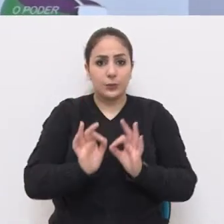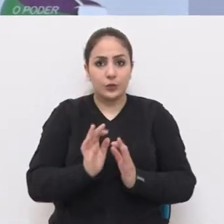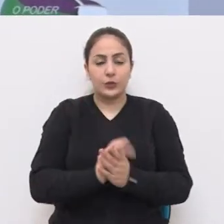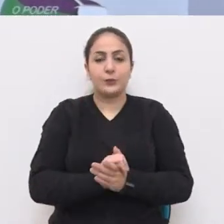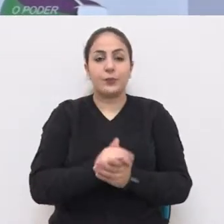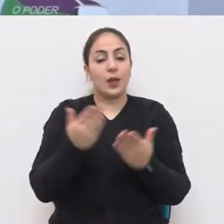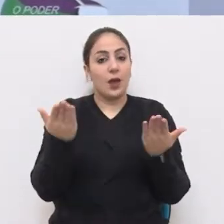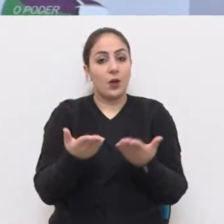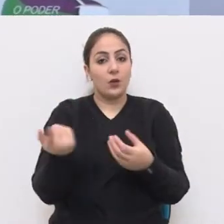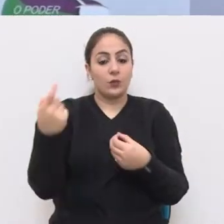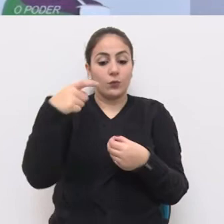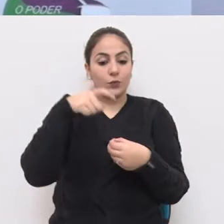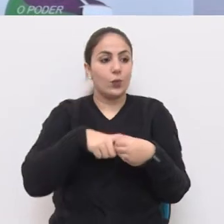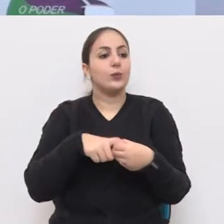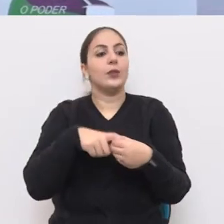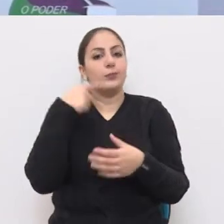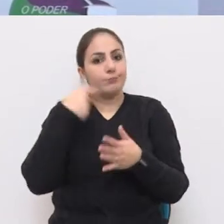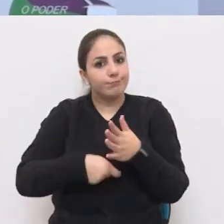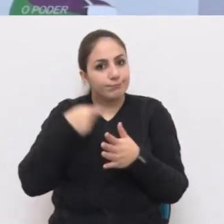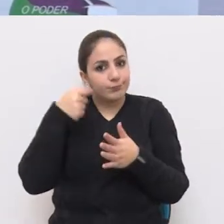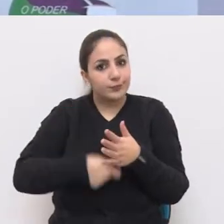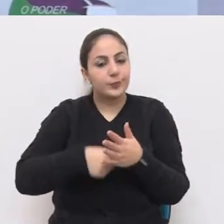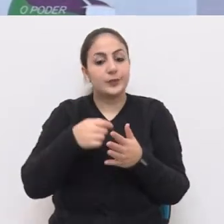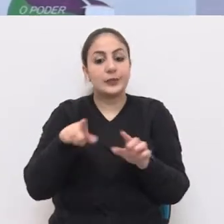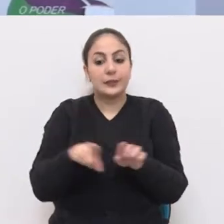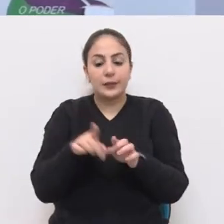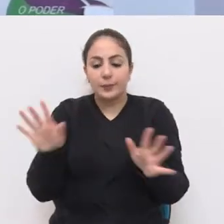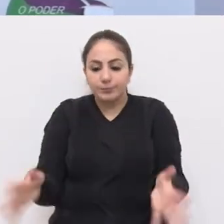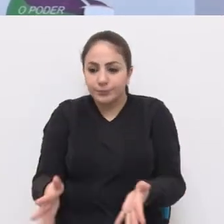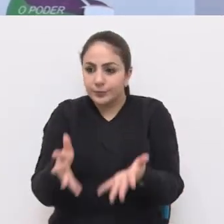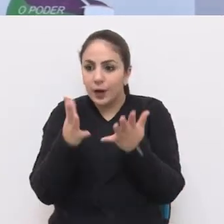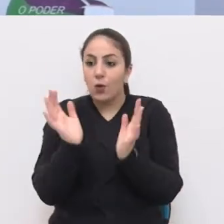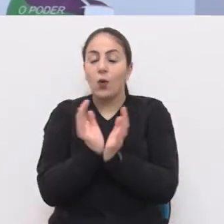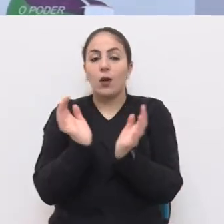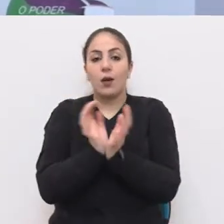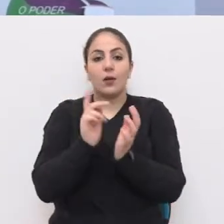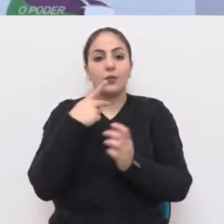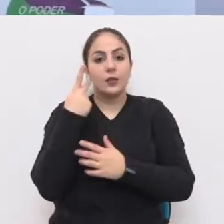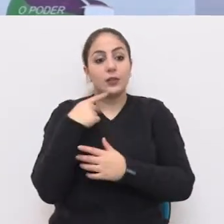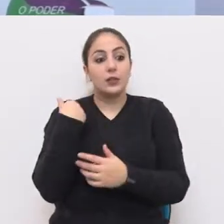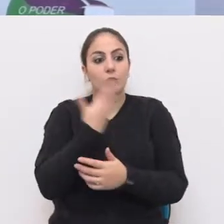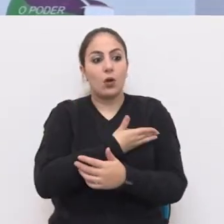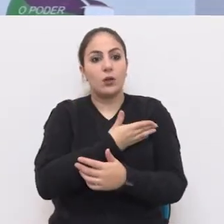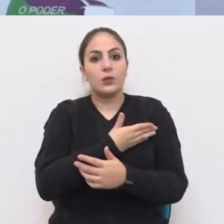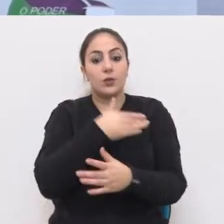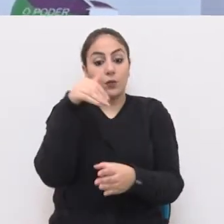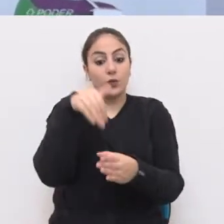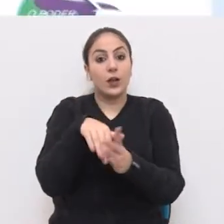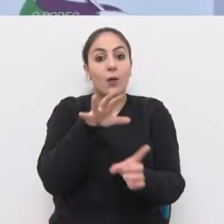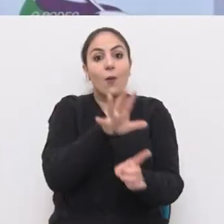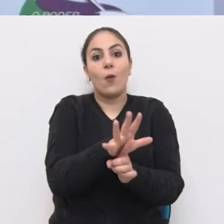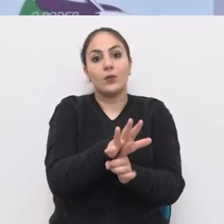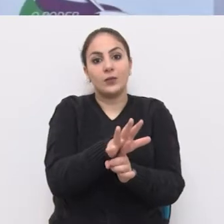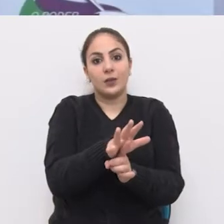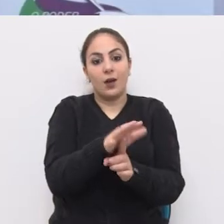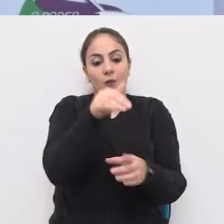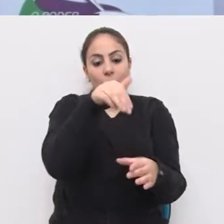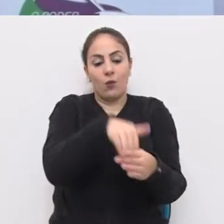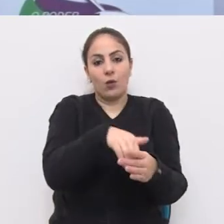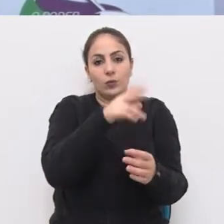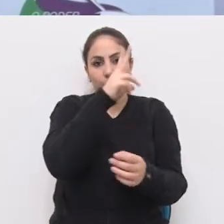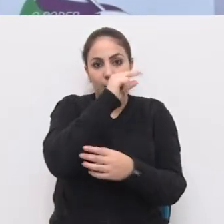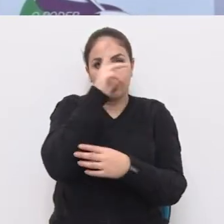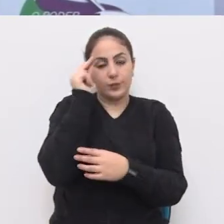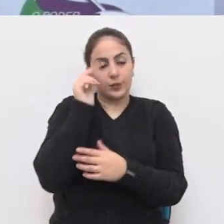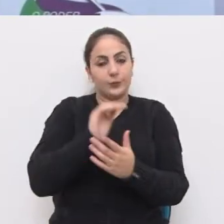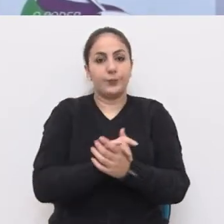Então agora voltemos atrás. Vou ter que convencer os meus colegas vereadores para nós derrubar o veto do prefeito aqui. Mas esse projeto ele